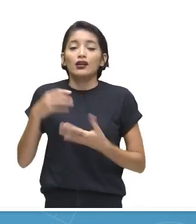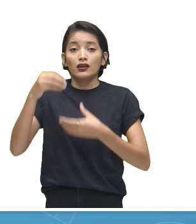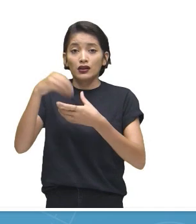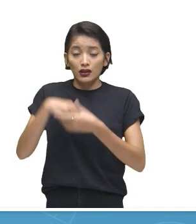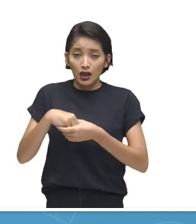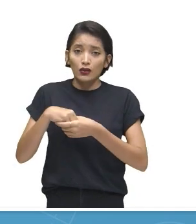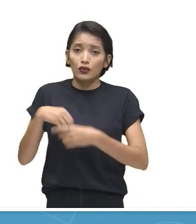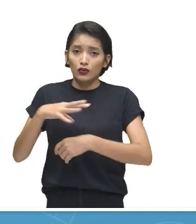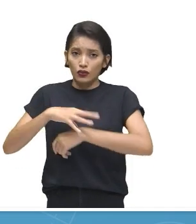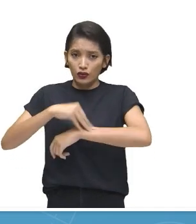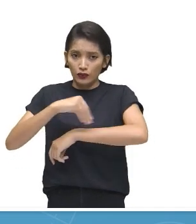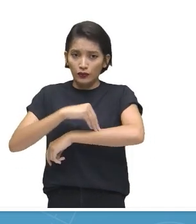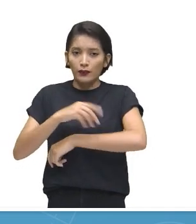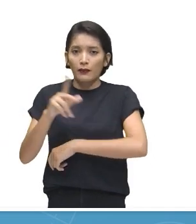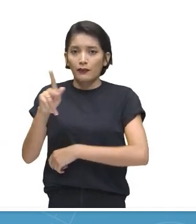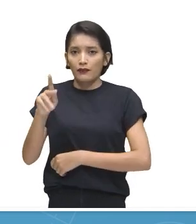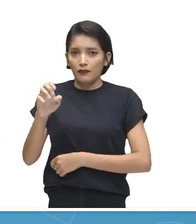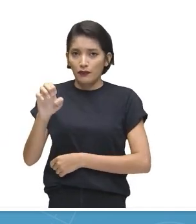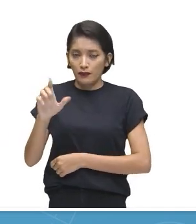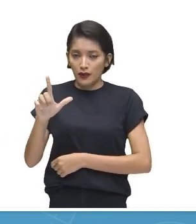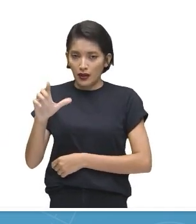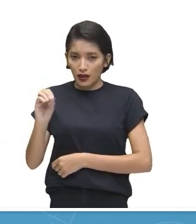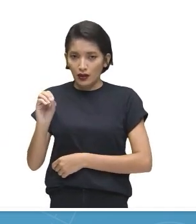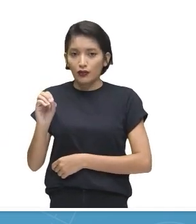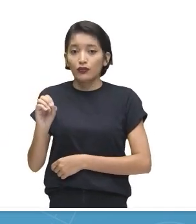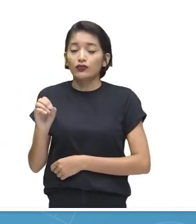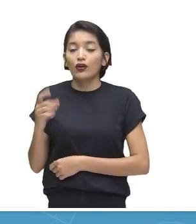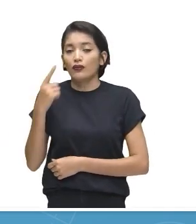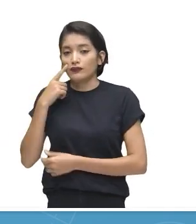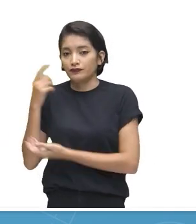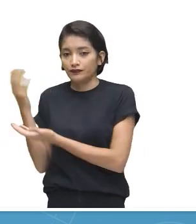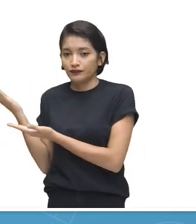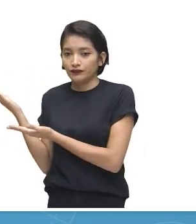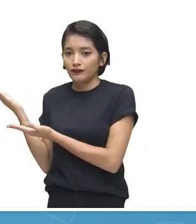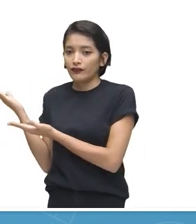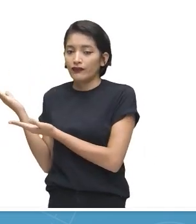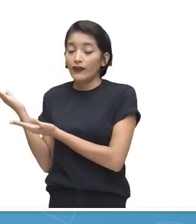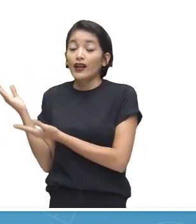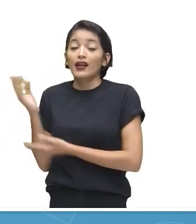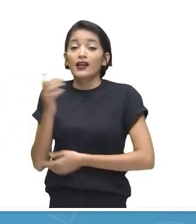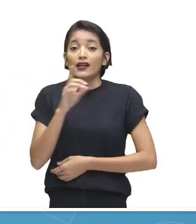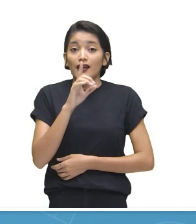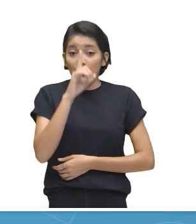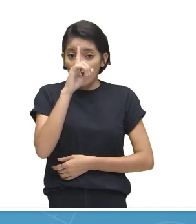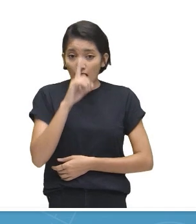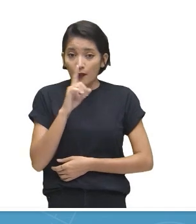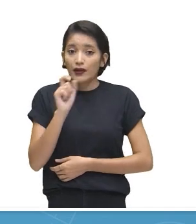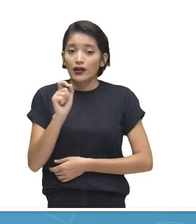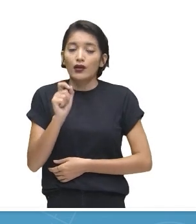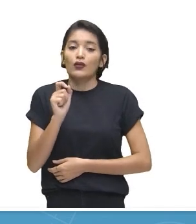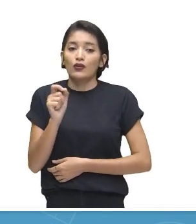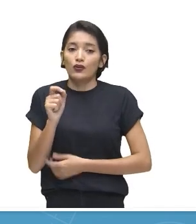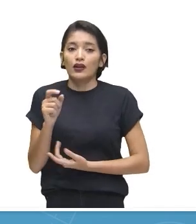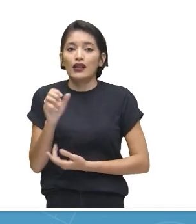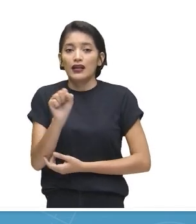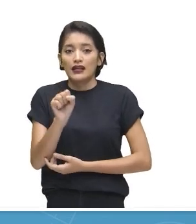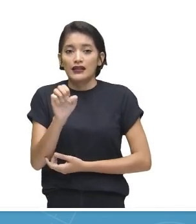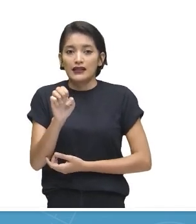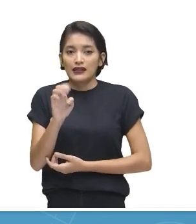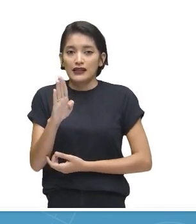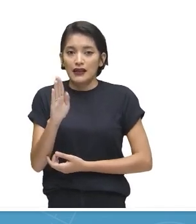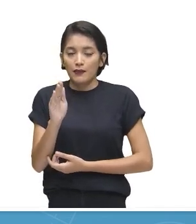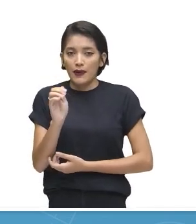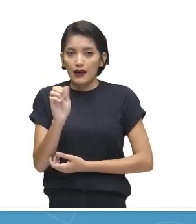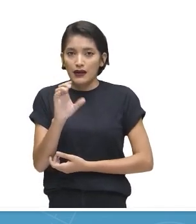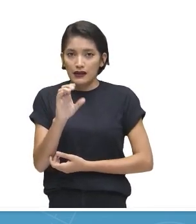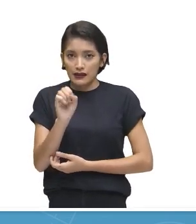ó, a base do pelo, e aqui em amarelo nós temos aí a glândula sebácea, produtora de